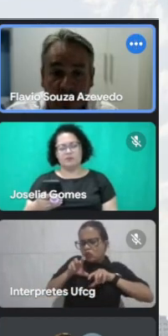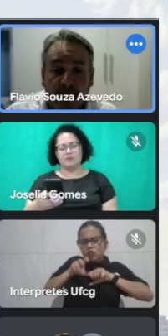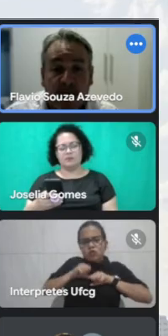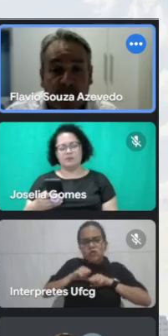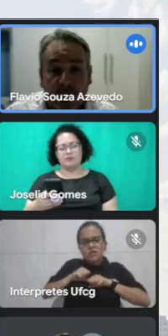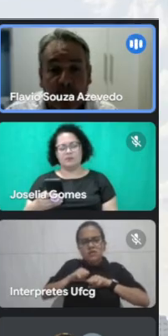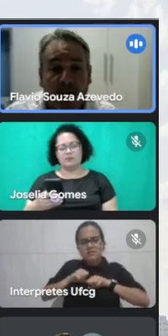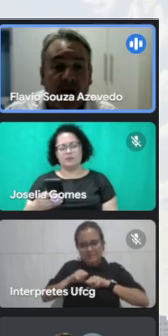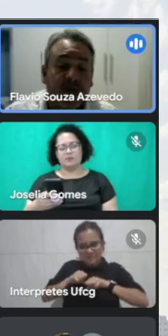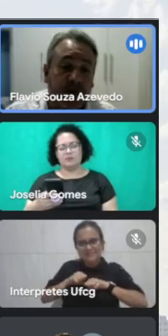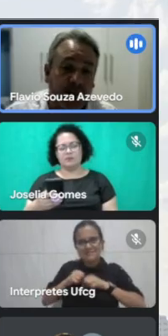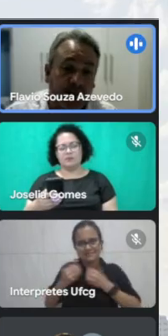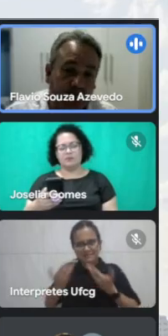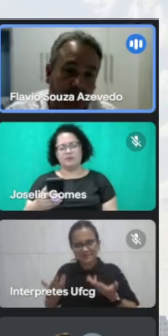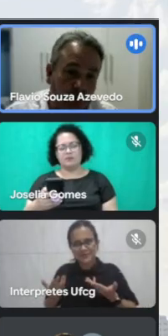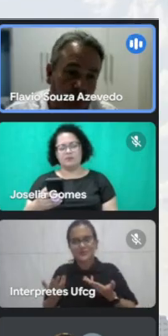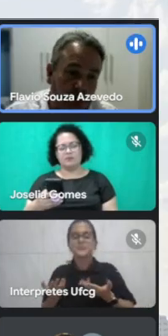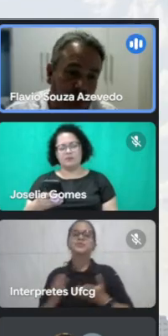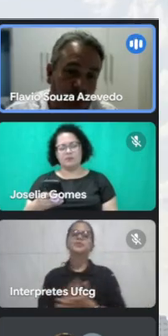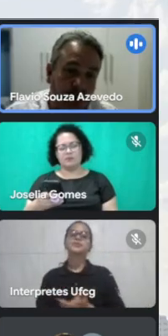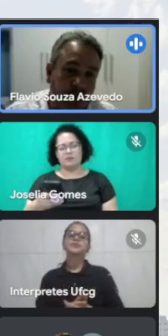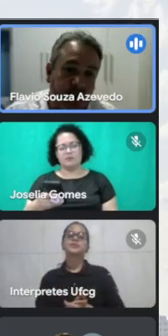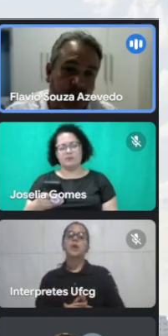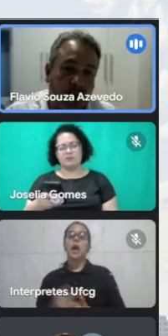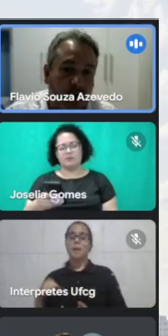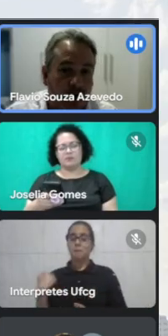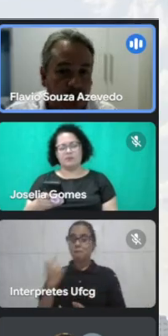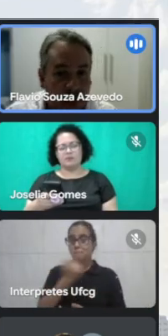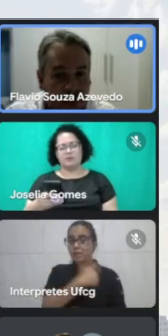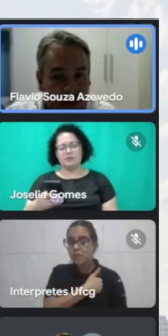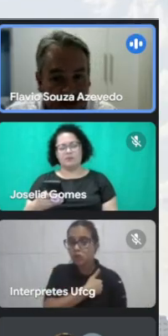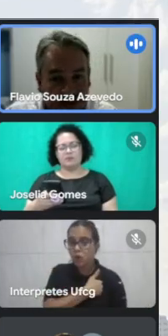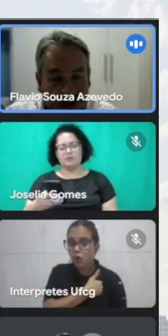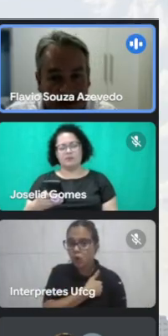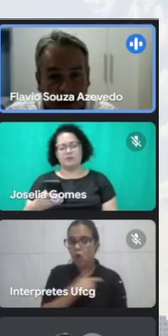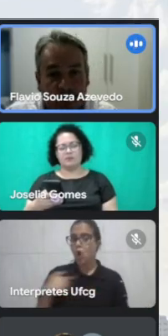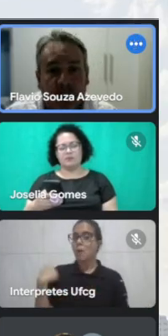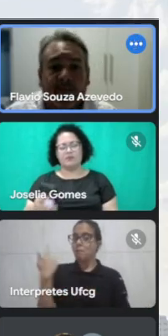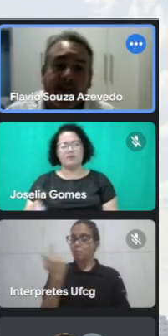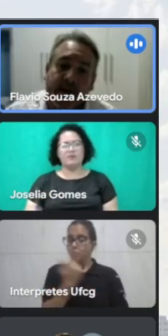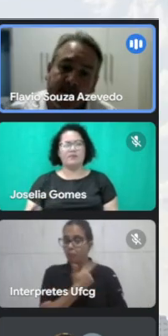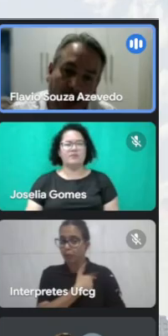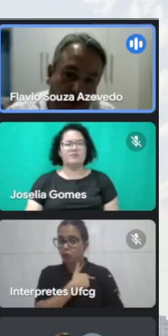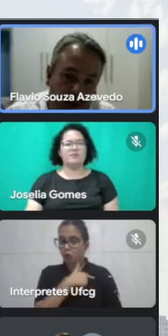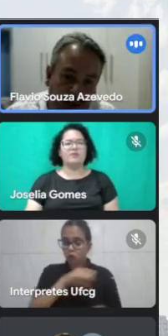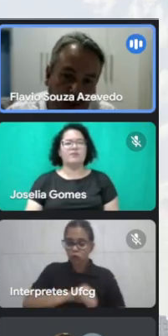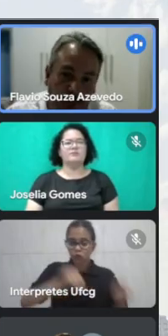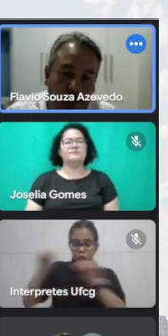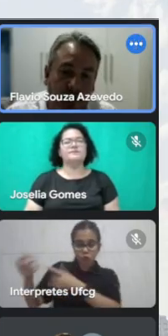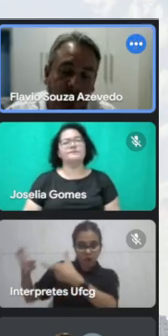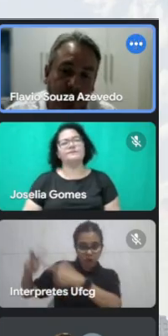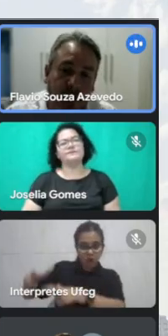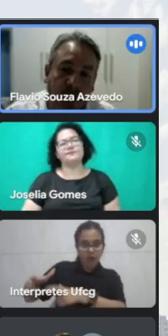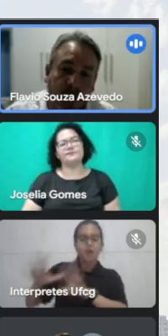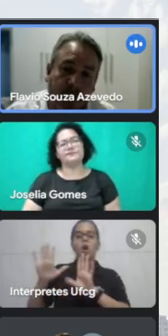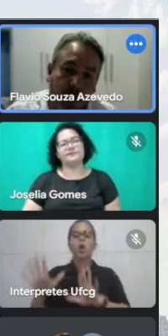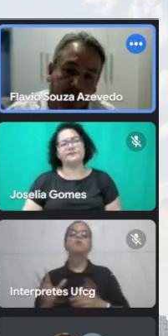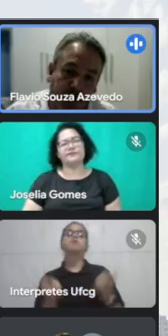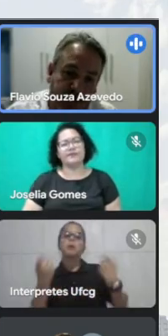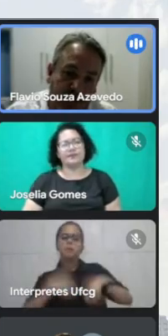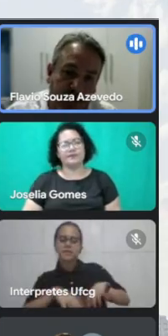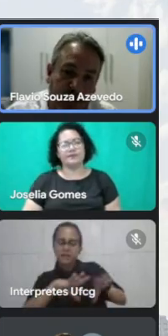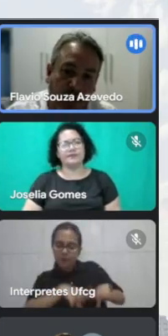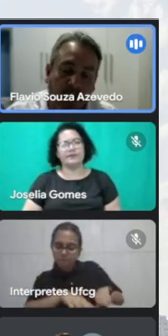flor. Então, para você tirar do ambiente, você precisa colher essas plantas e dar um destino, né? Então,